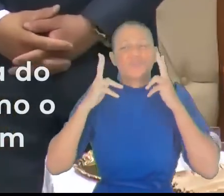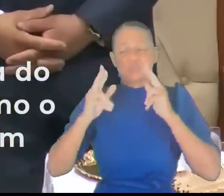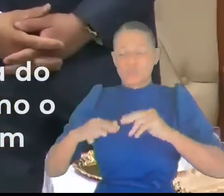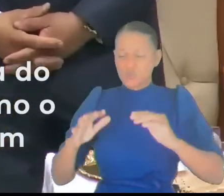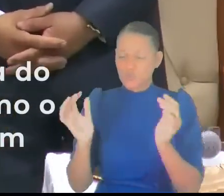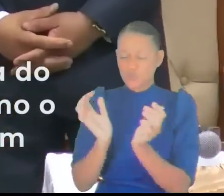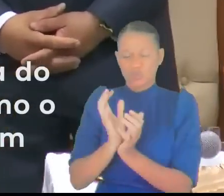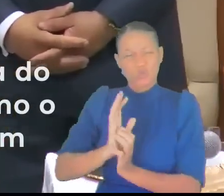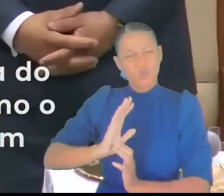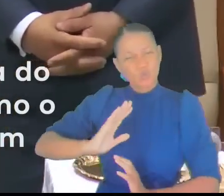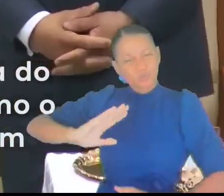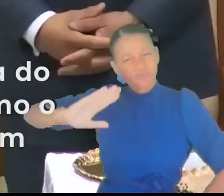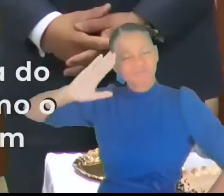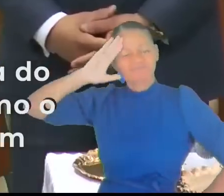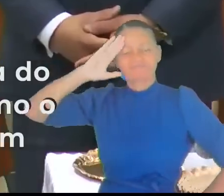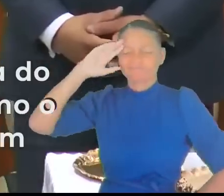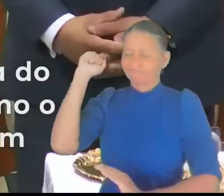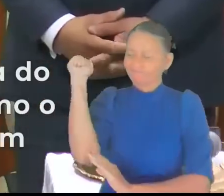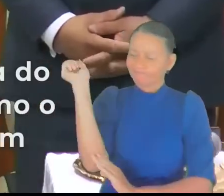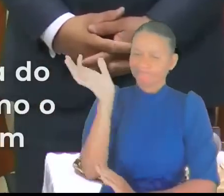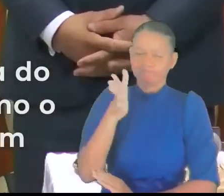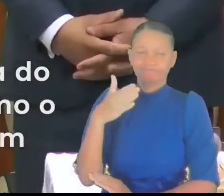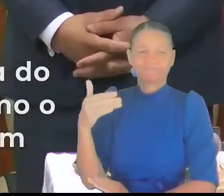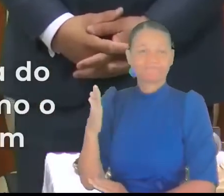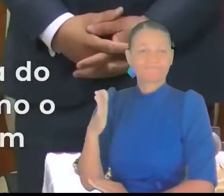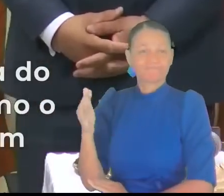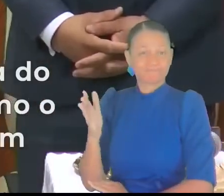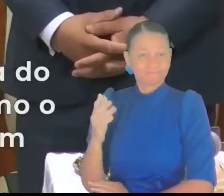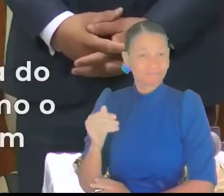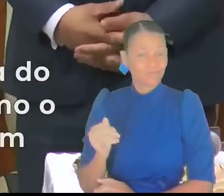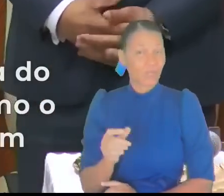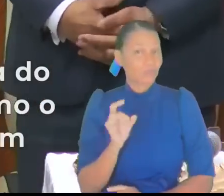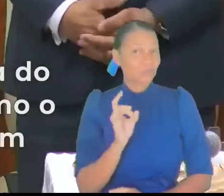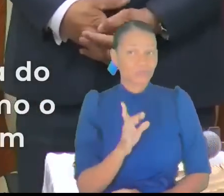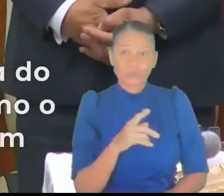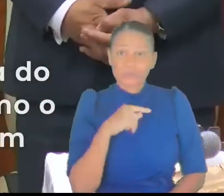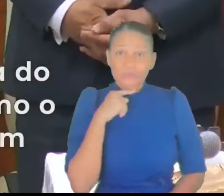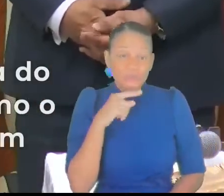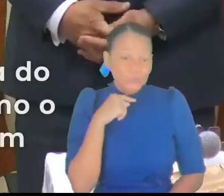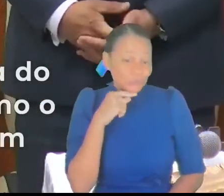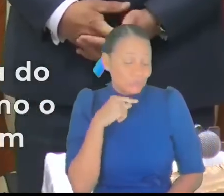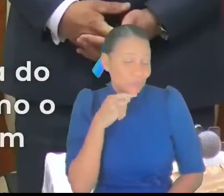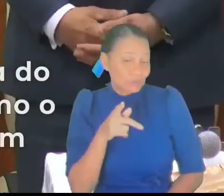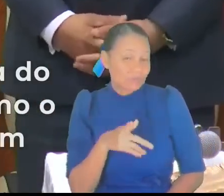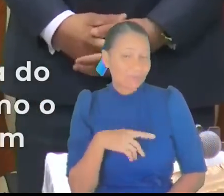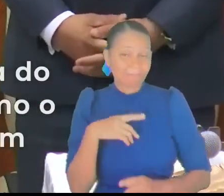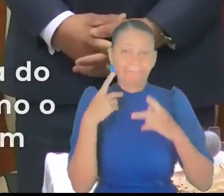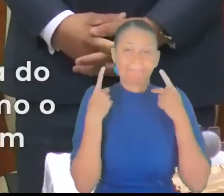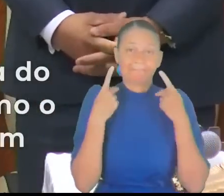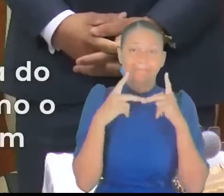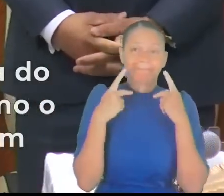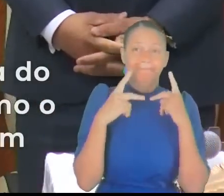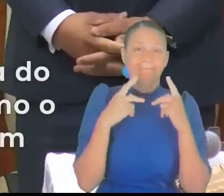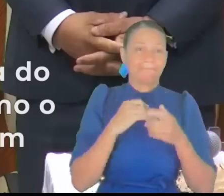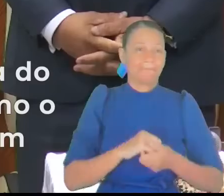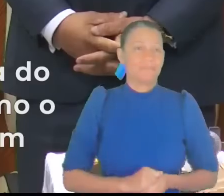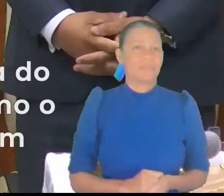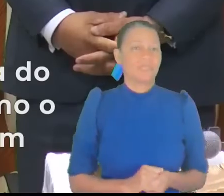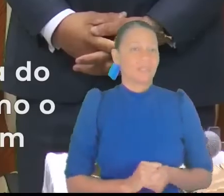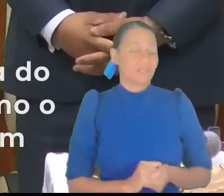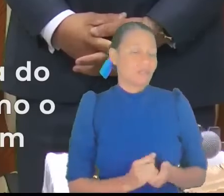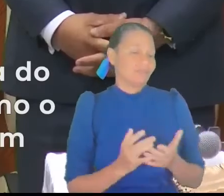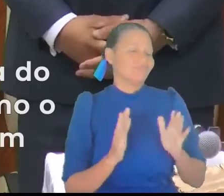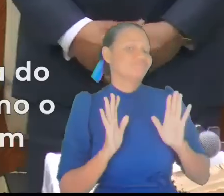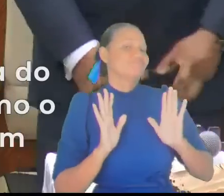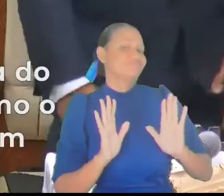com bandeiras. Só não deu para pregar formidável como um exército com bandeiras, mas Deus